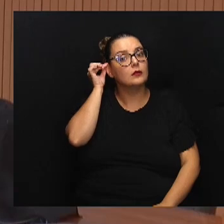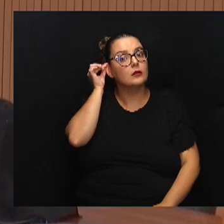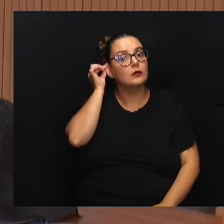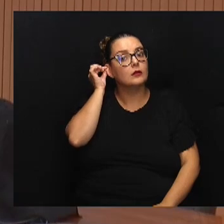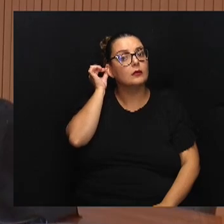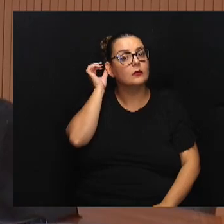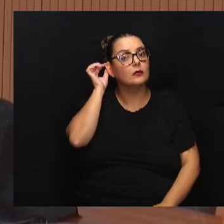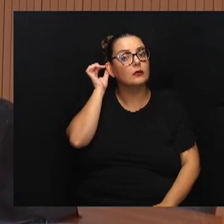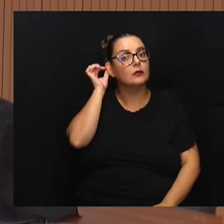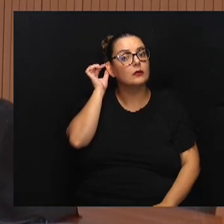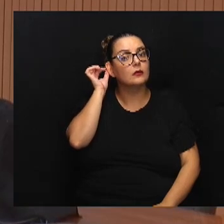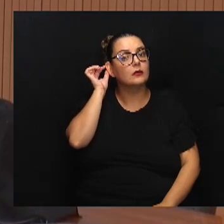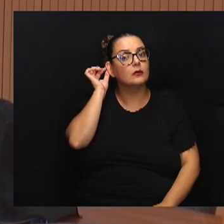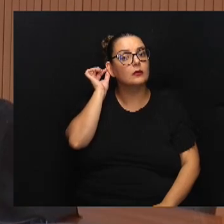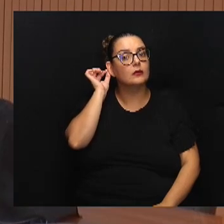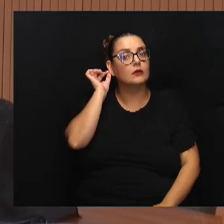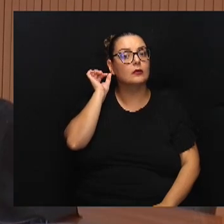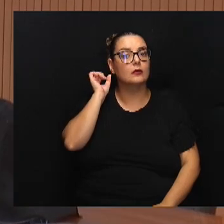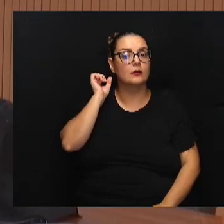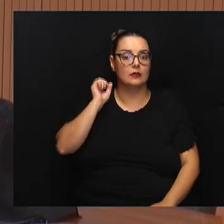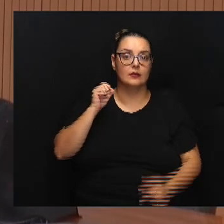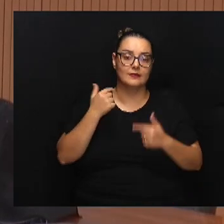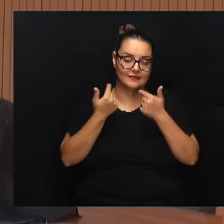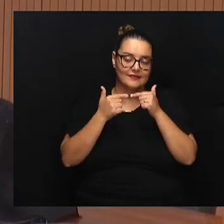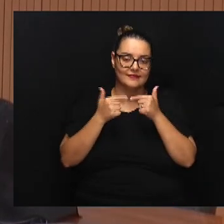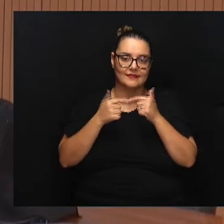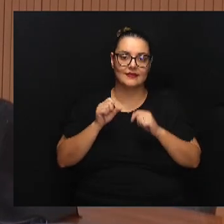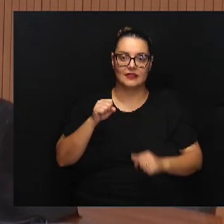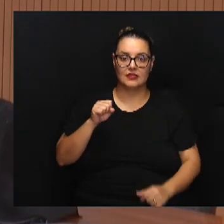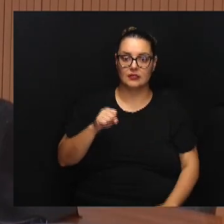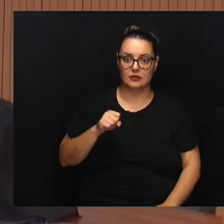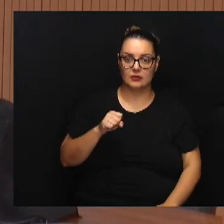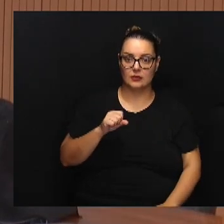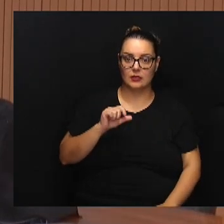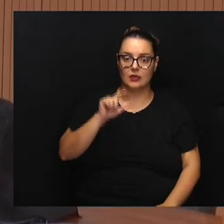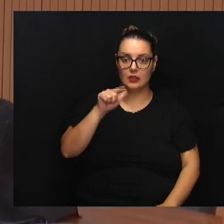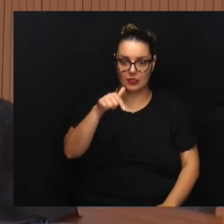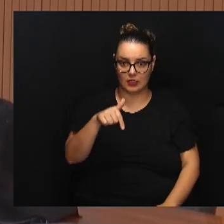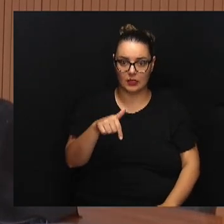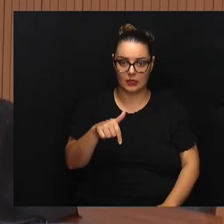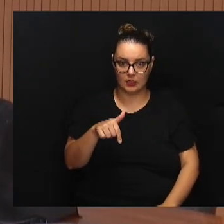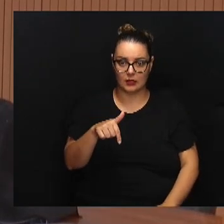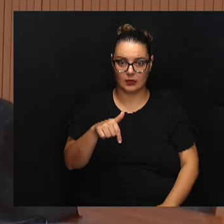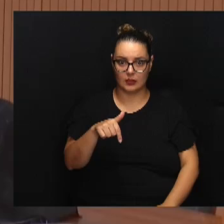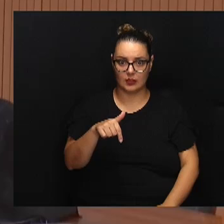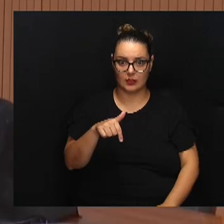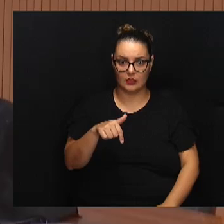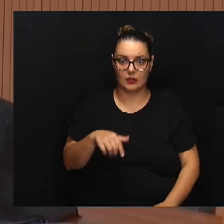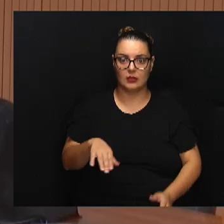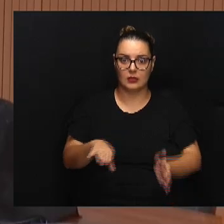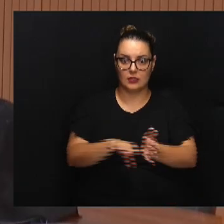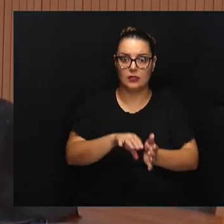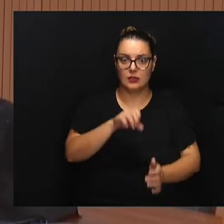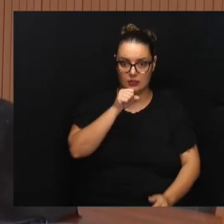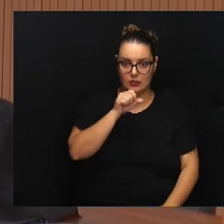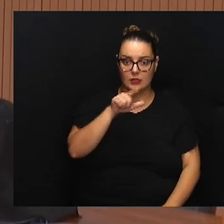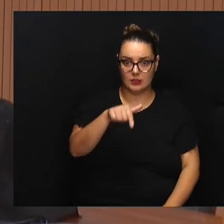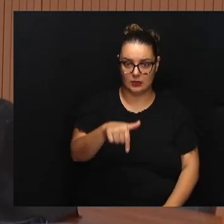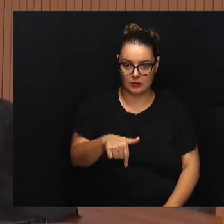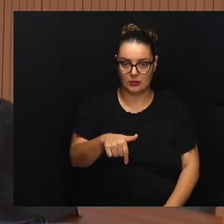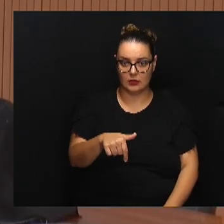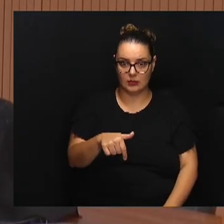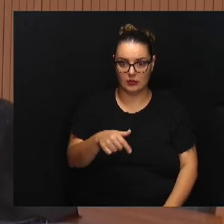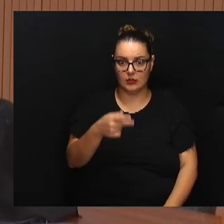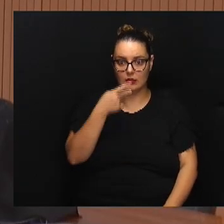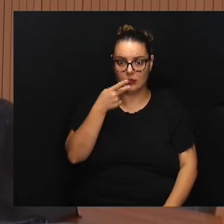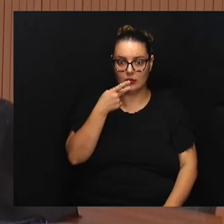Porque... Tá. Tá, mas então depois você... Até o microfone chegar aqui, então depois você reformula se